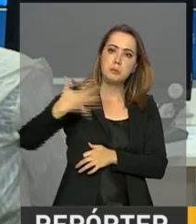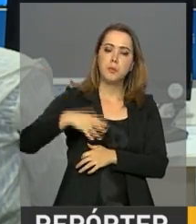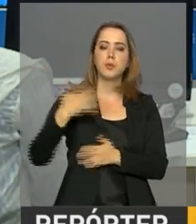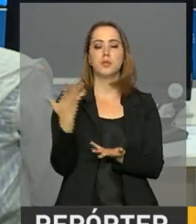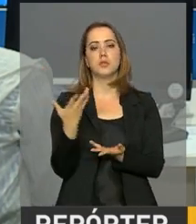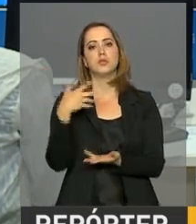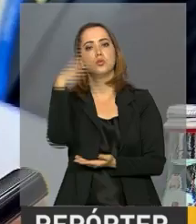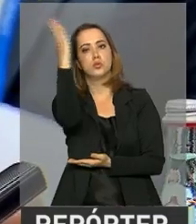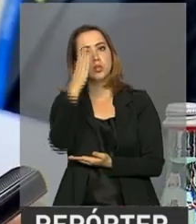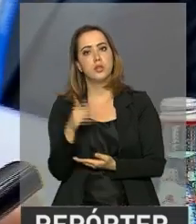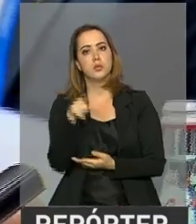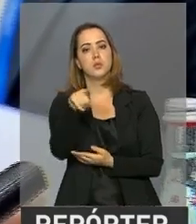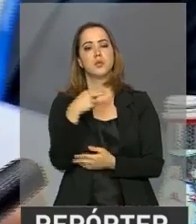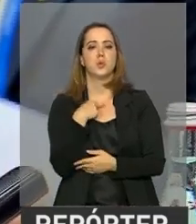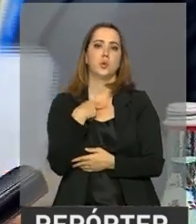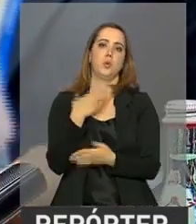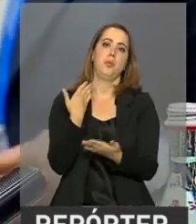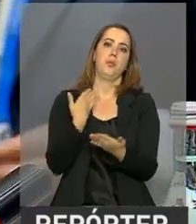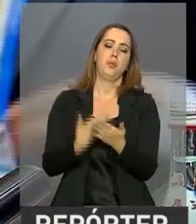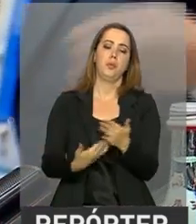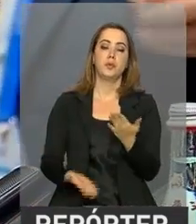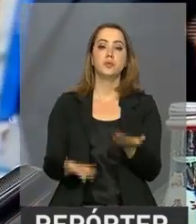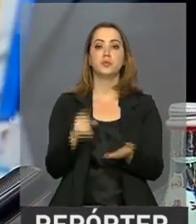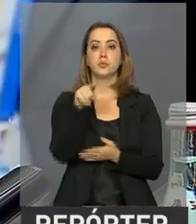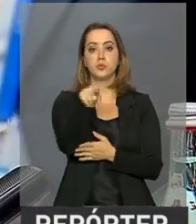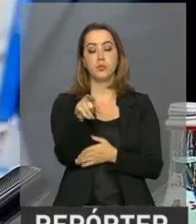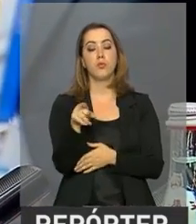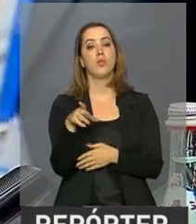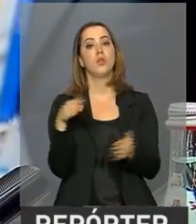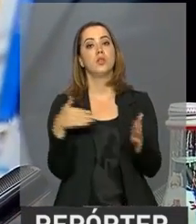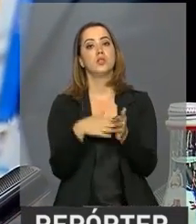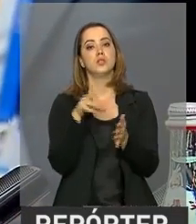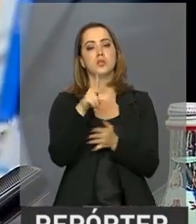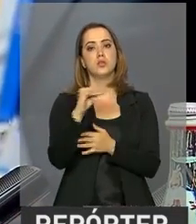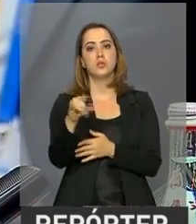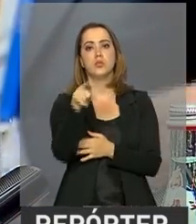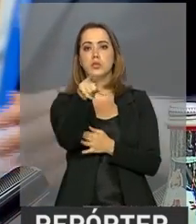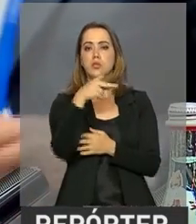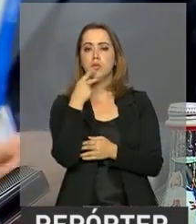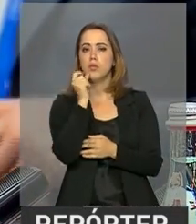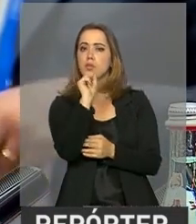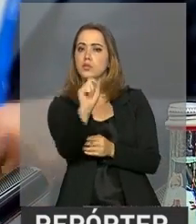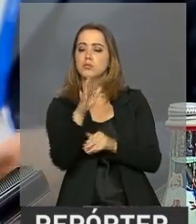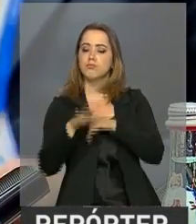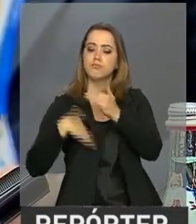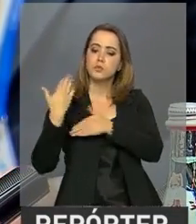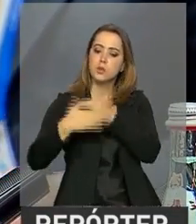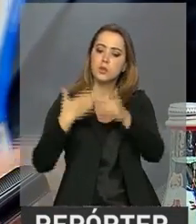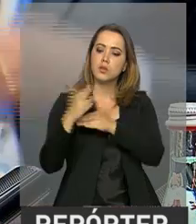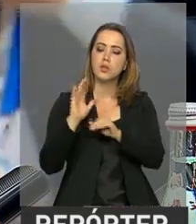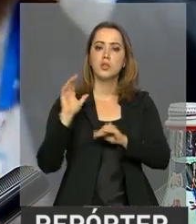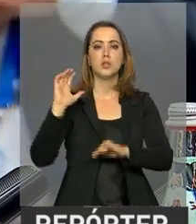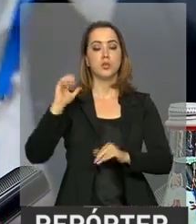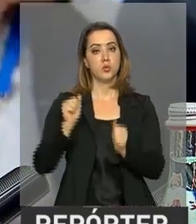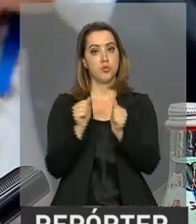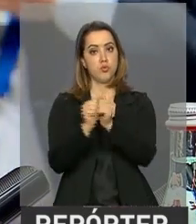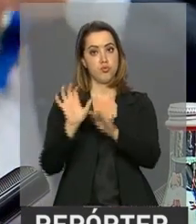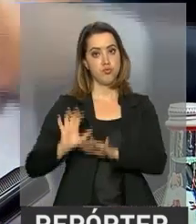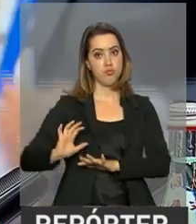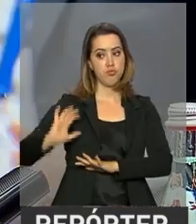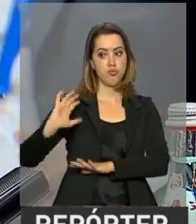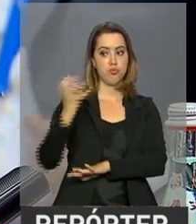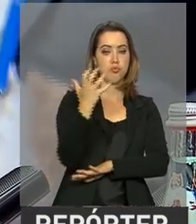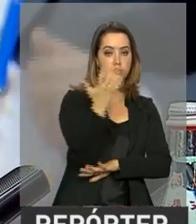não pode falhar. No último dia da cúpula, Michel Temer disse também que os Objetivos de Desenvolvimento Sustentável, agenda